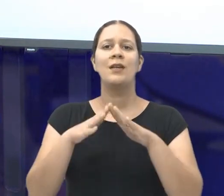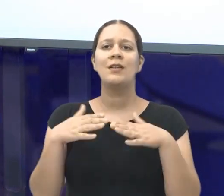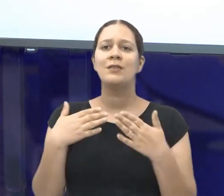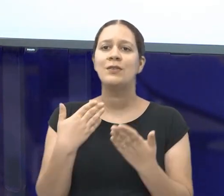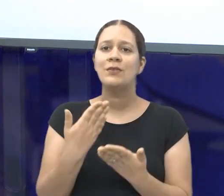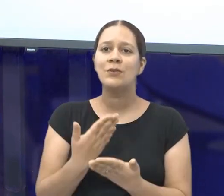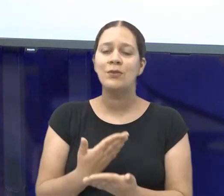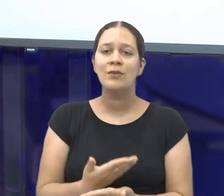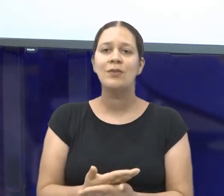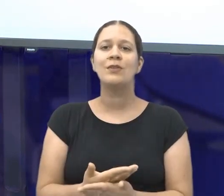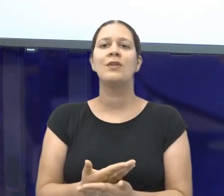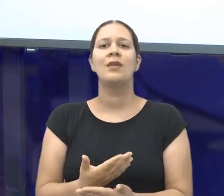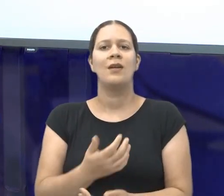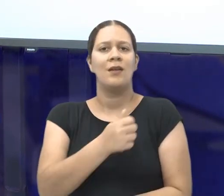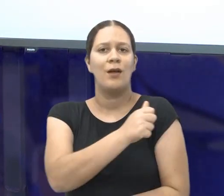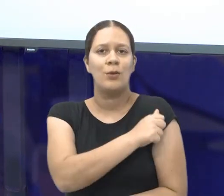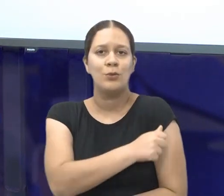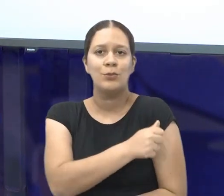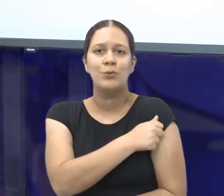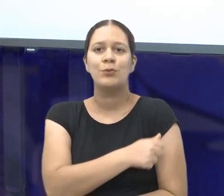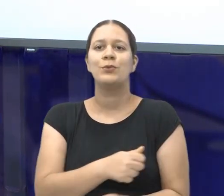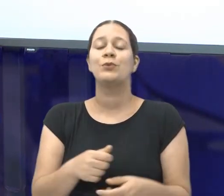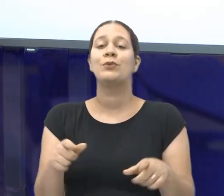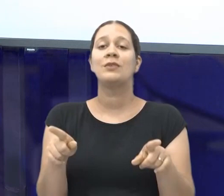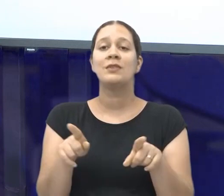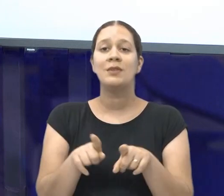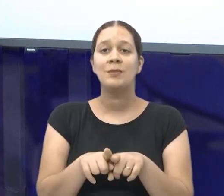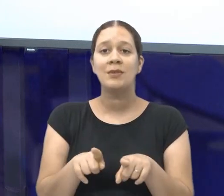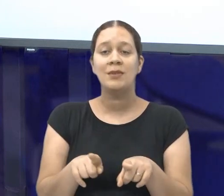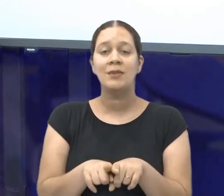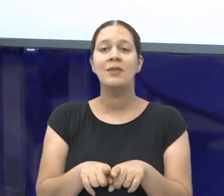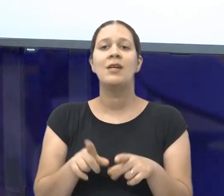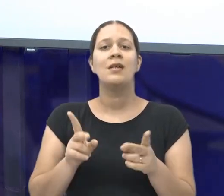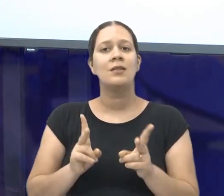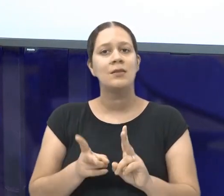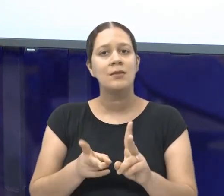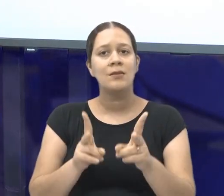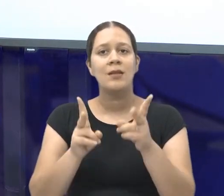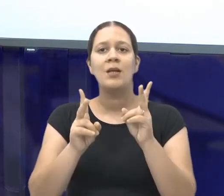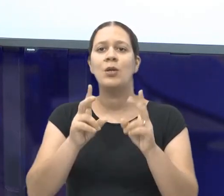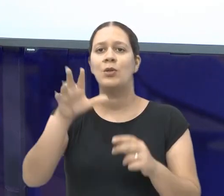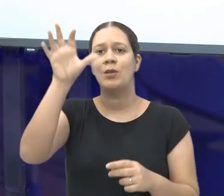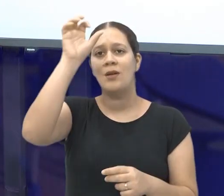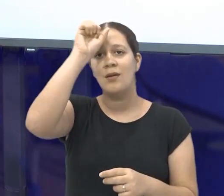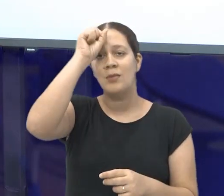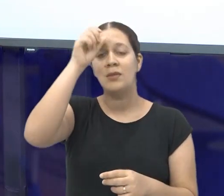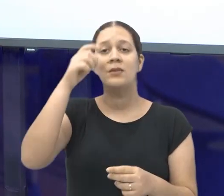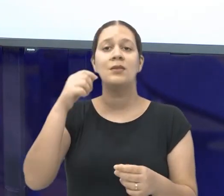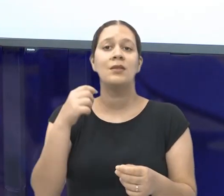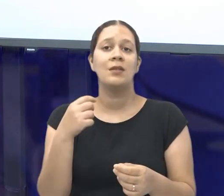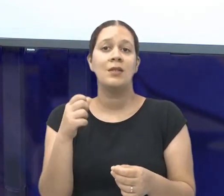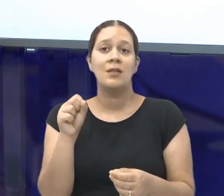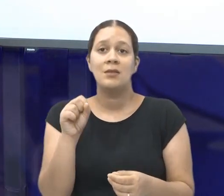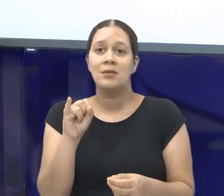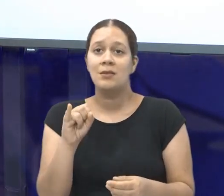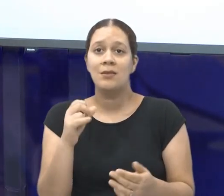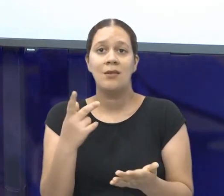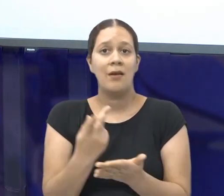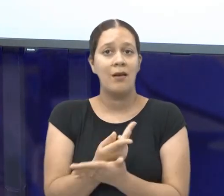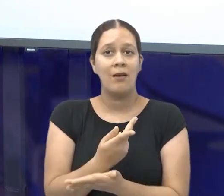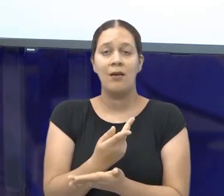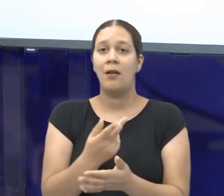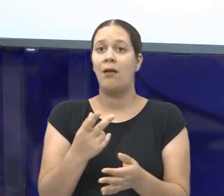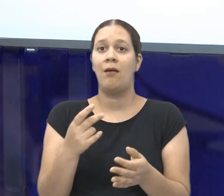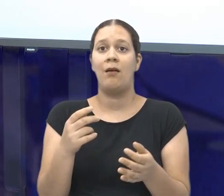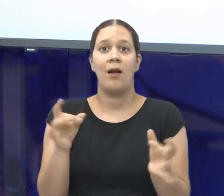e de sermos estudantes também. Saber que a gente sempre aprende. E se a gente erra, não quer dizer que está tudo acabado,